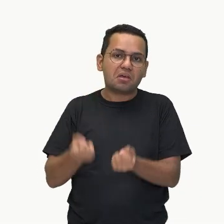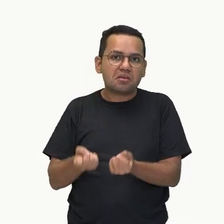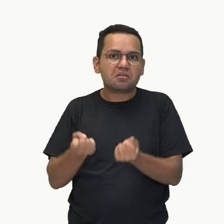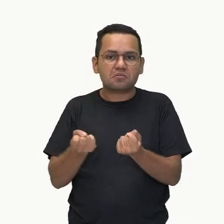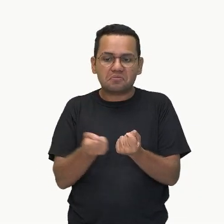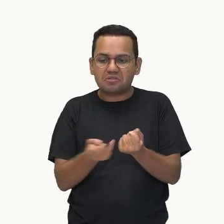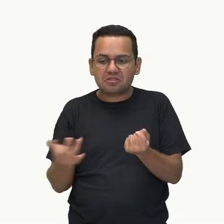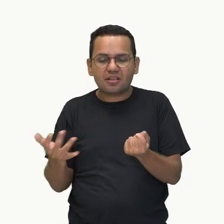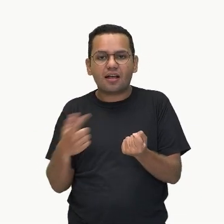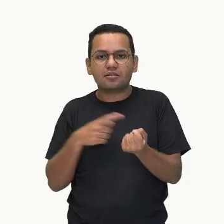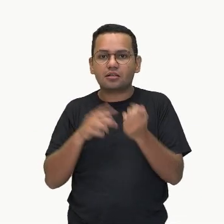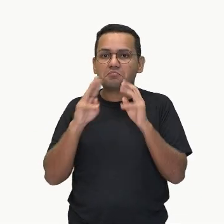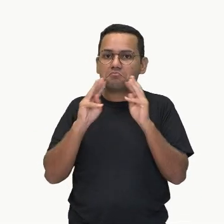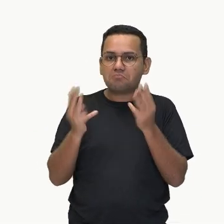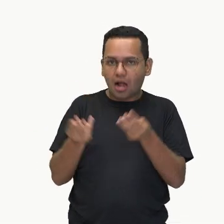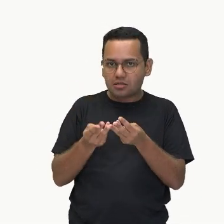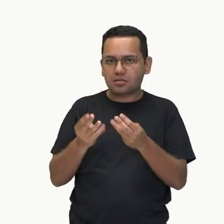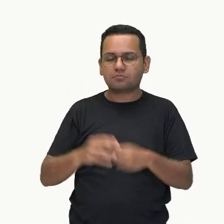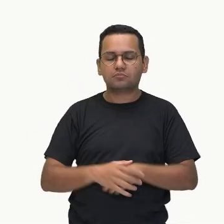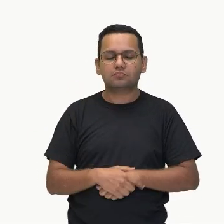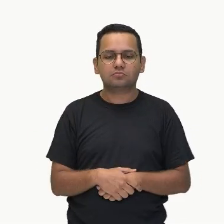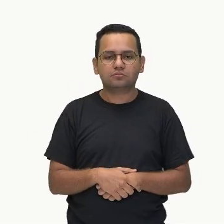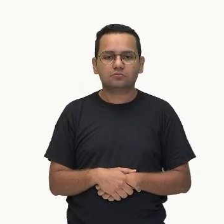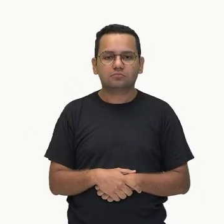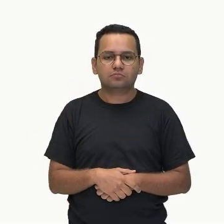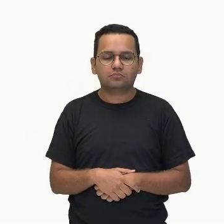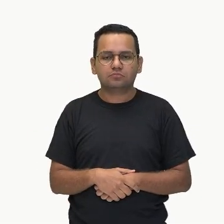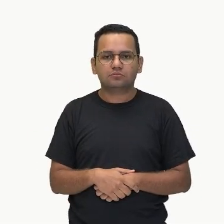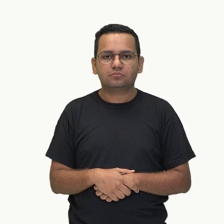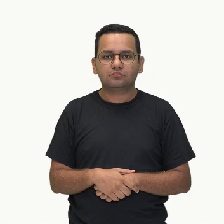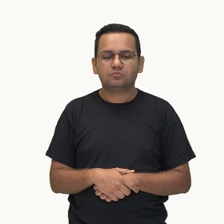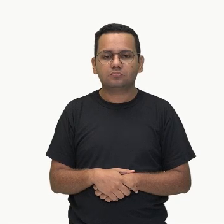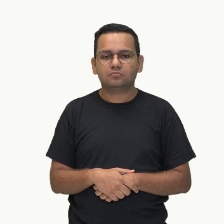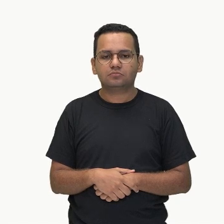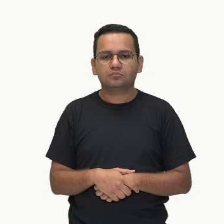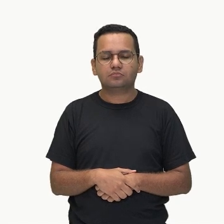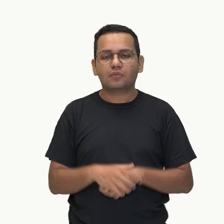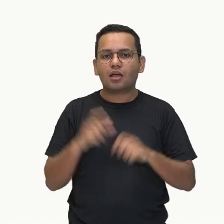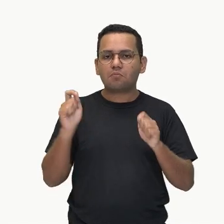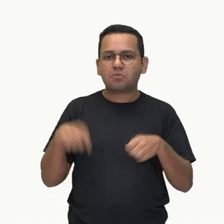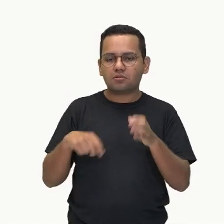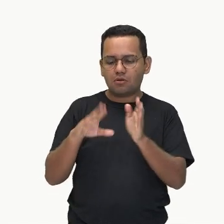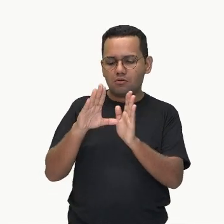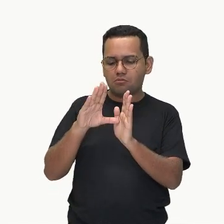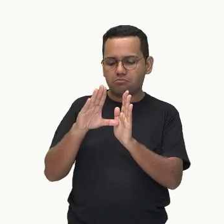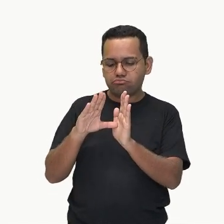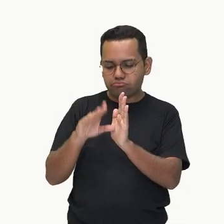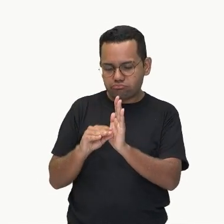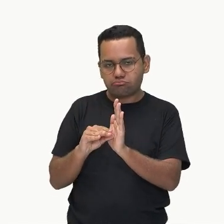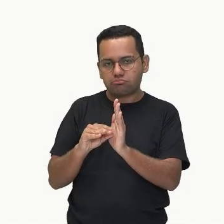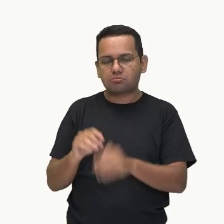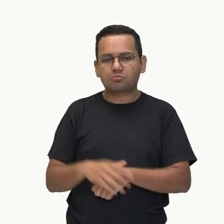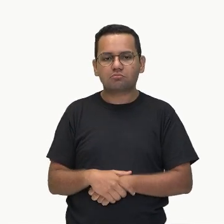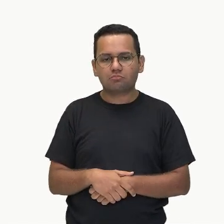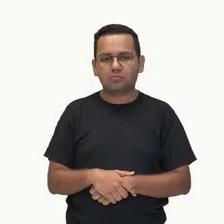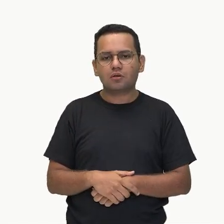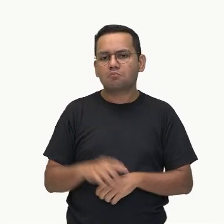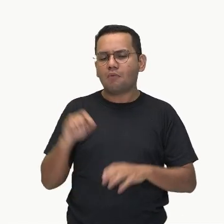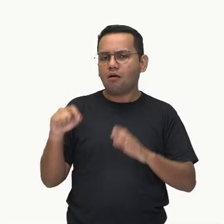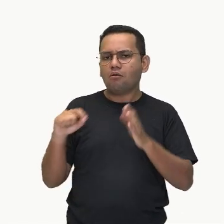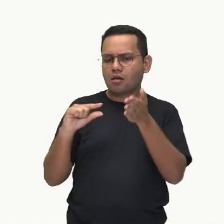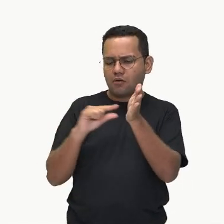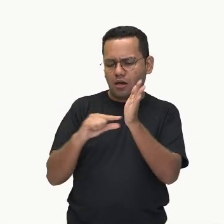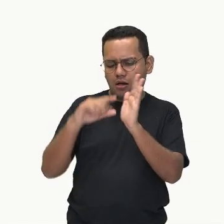de massa, tá bom? Ali no seu volume, maior compactação da sua massa. Ficará depositado no fundo